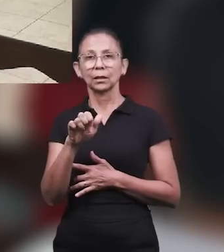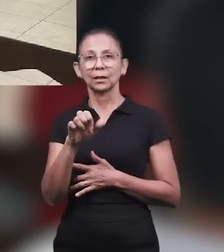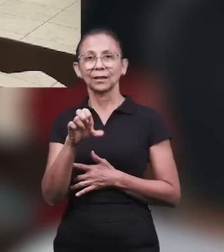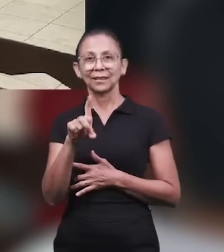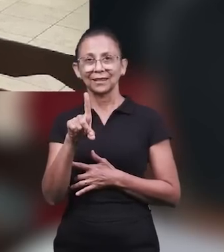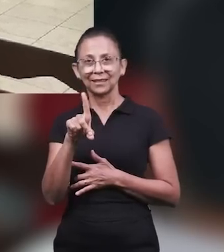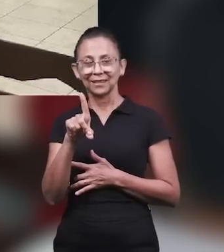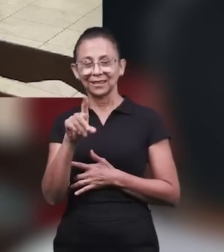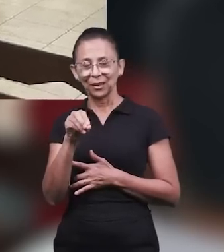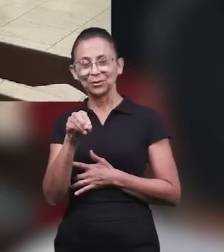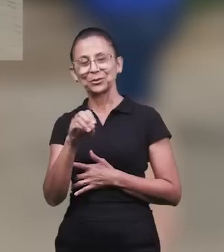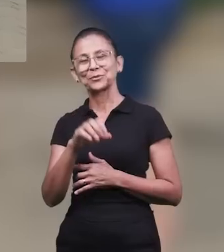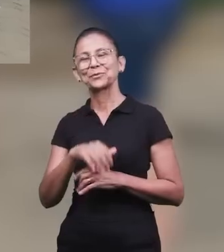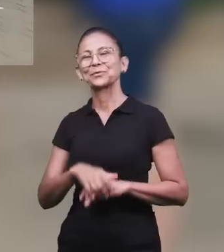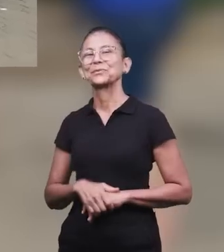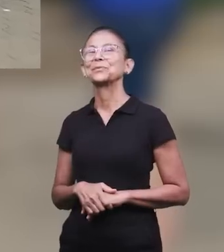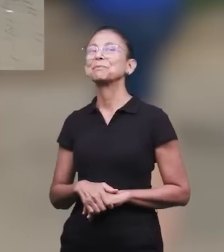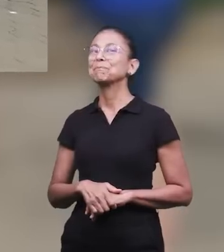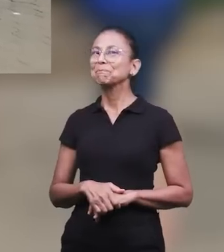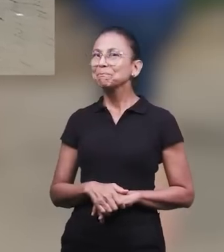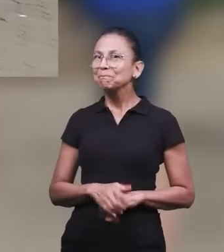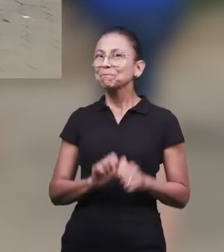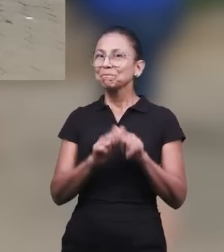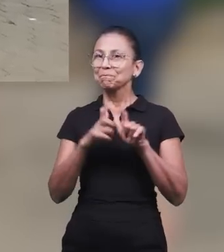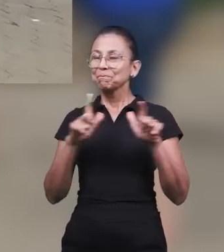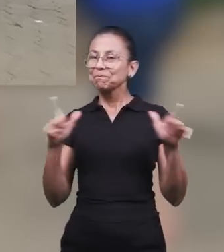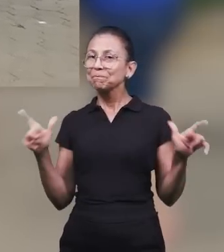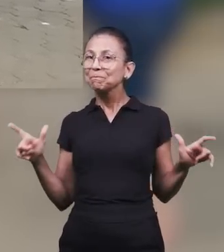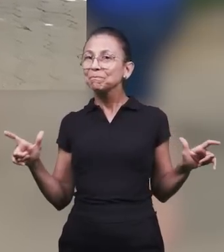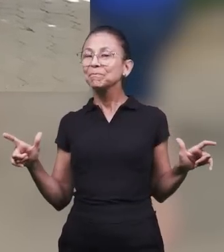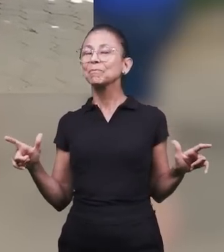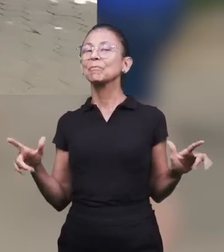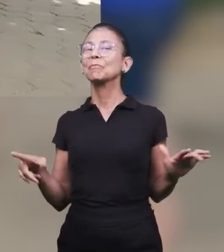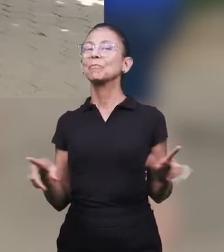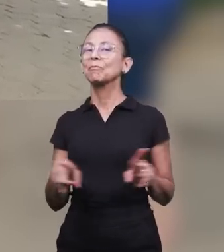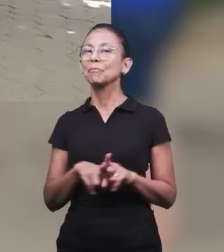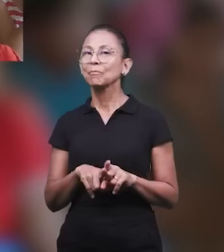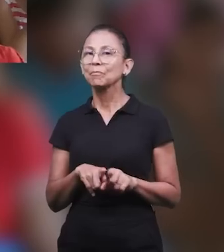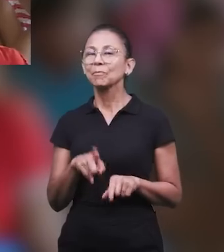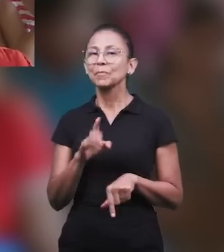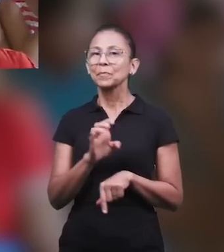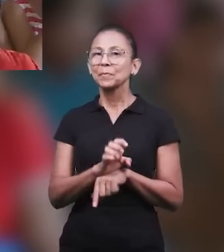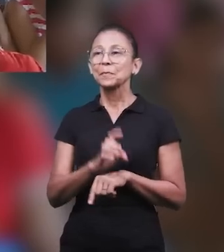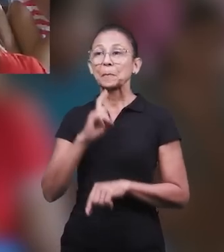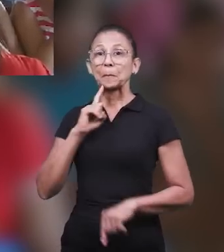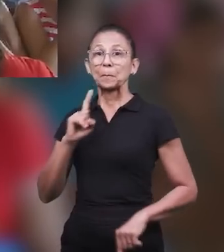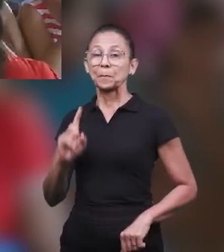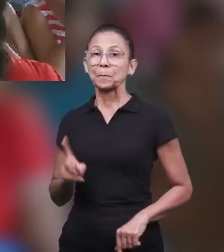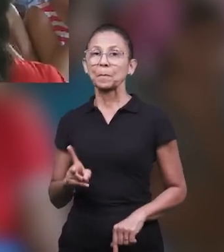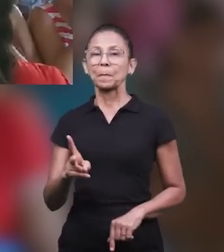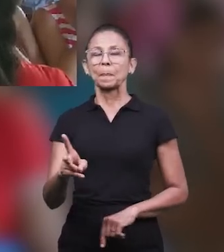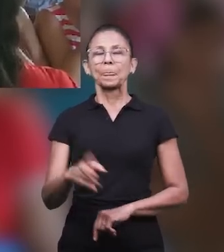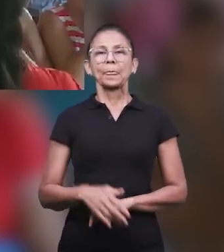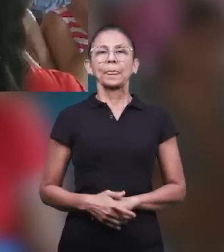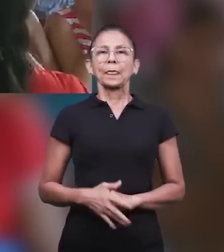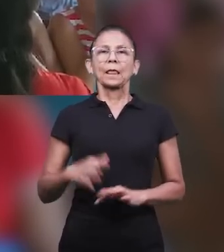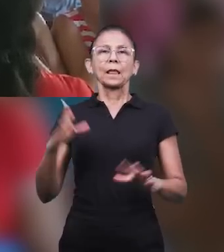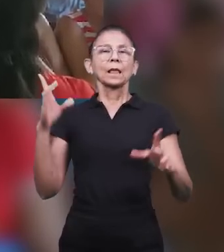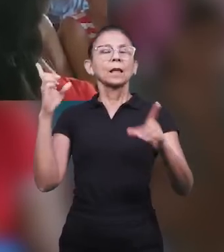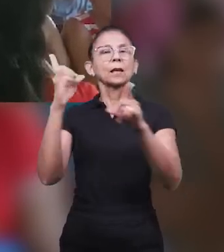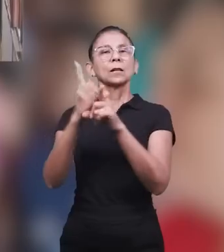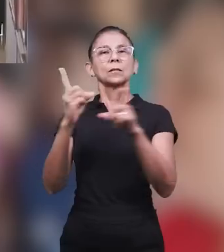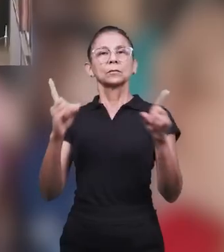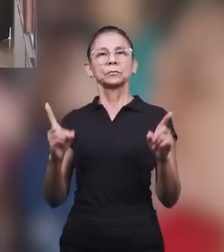de 100 participantes. No distrito de Naquinho, em Minas Gerais, na igreja do pastor Reginaldo, o encontro